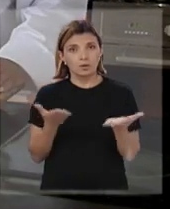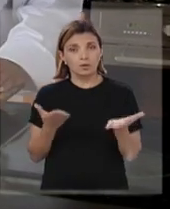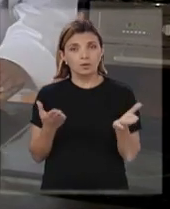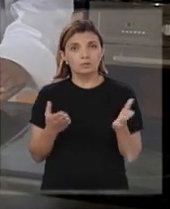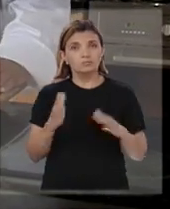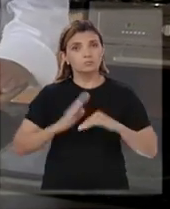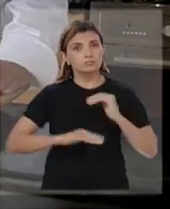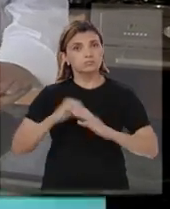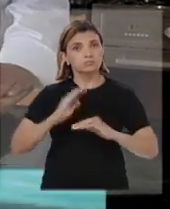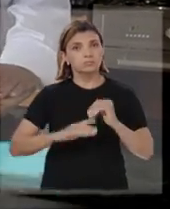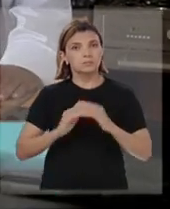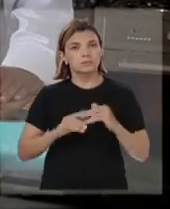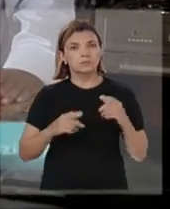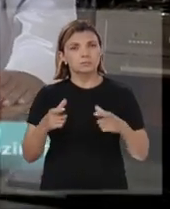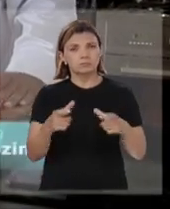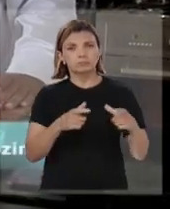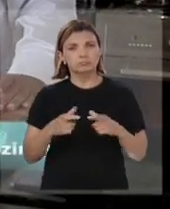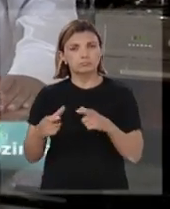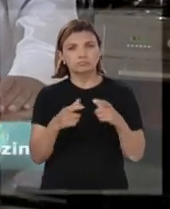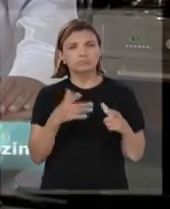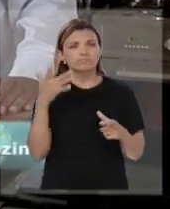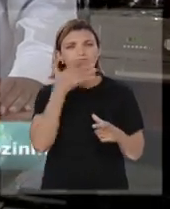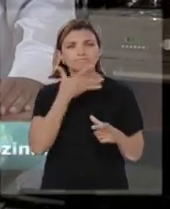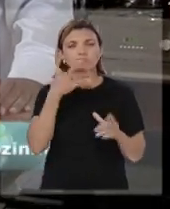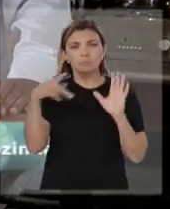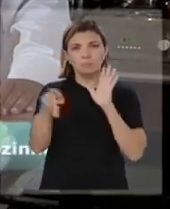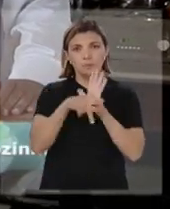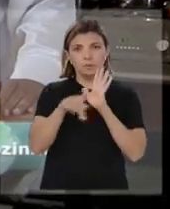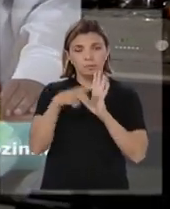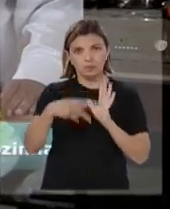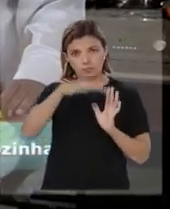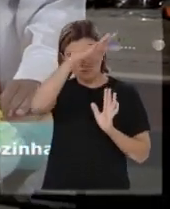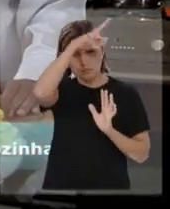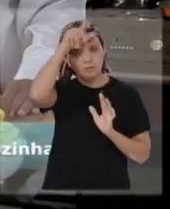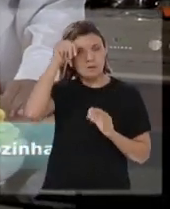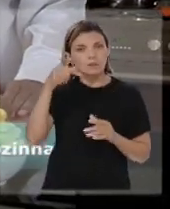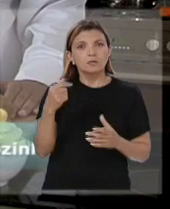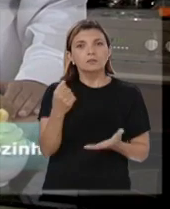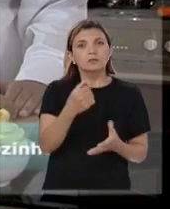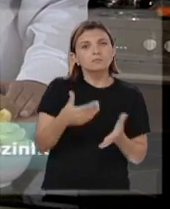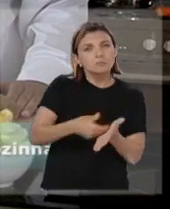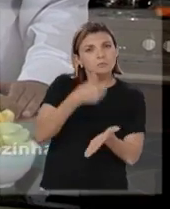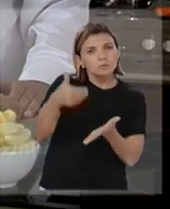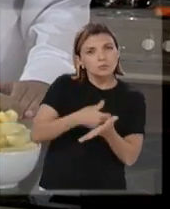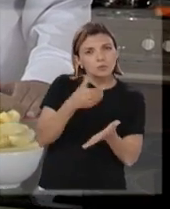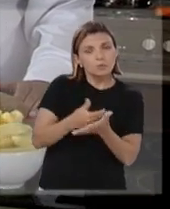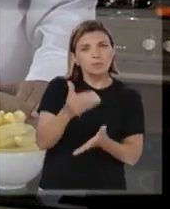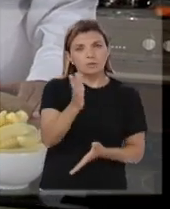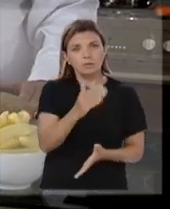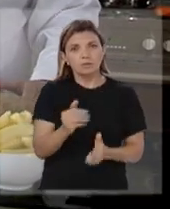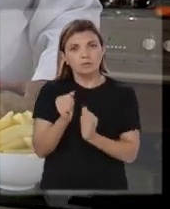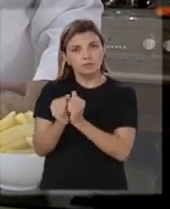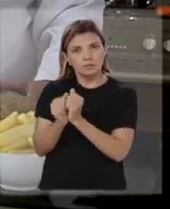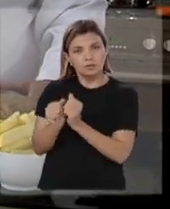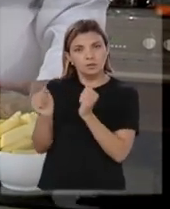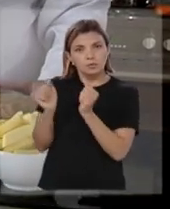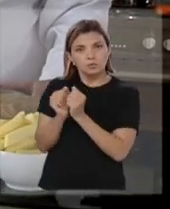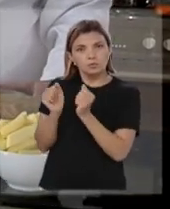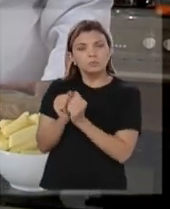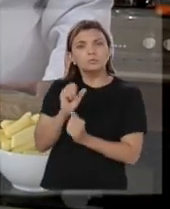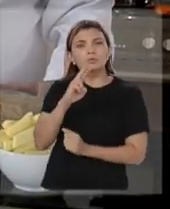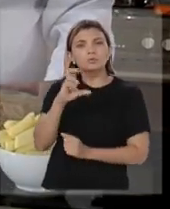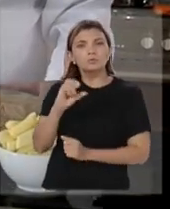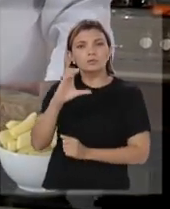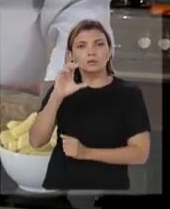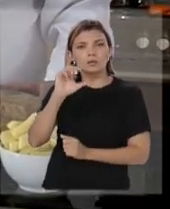Bom, hoje vamos fazer um prato delicioso, típico da região norte, caldeirada de tucunaré, acompanhado de arroz branco e suco de